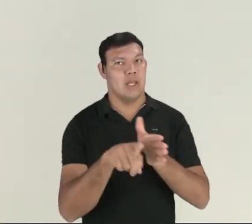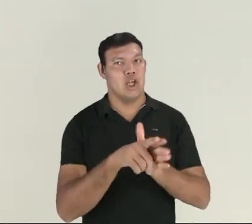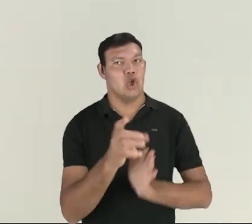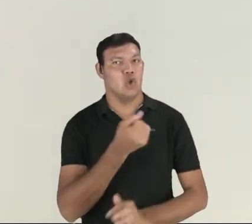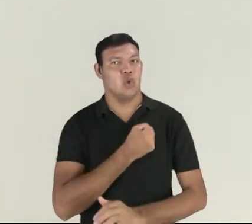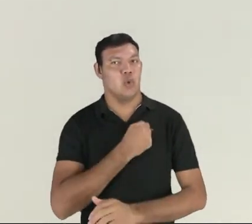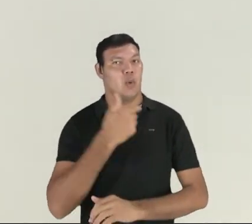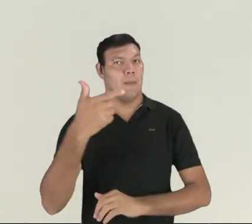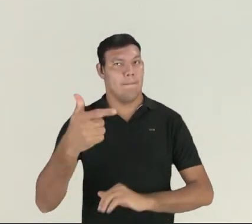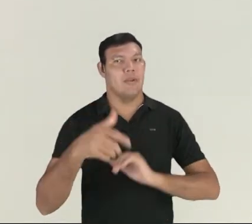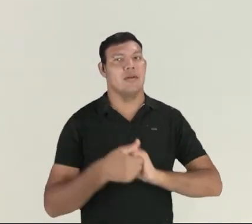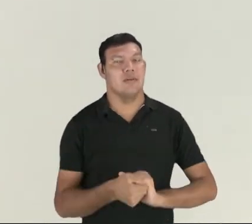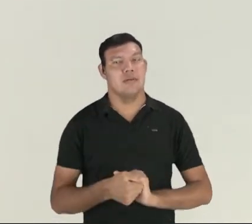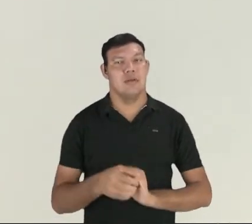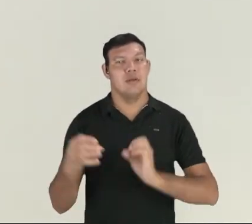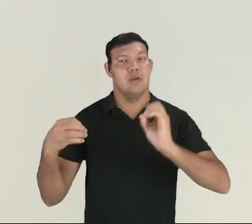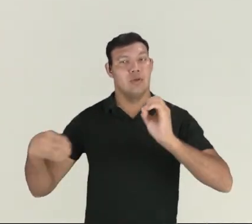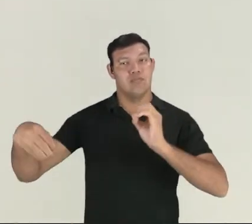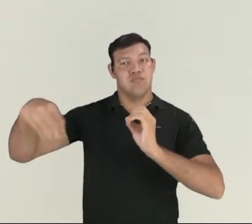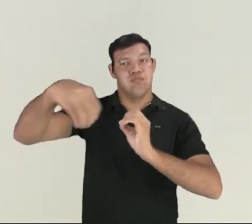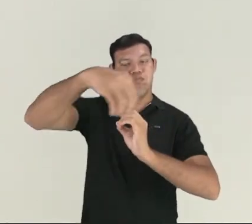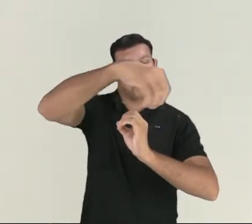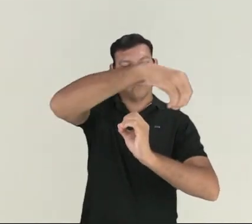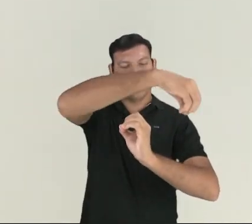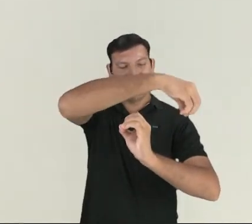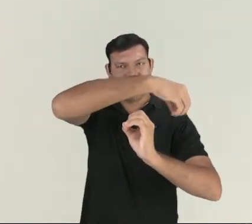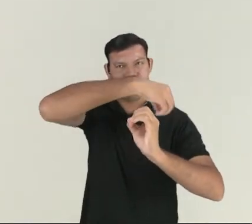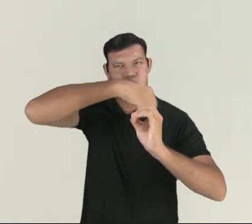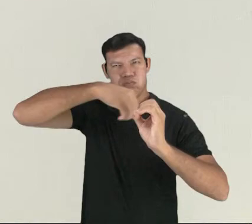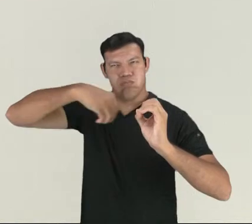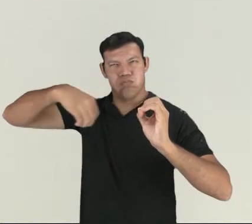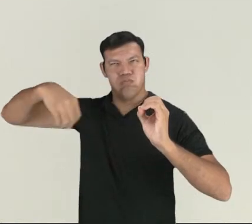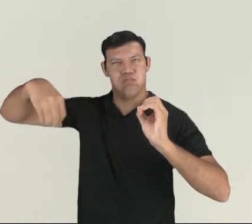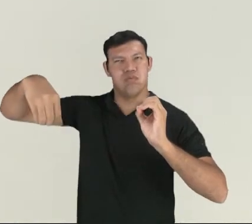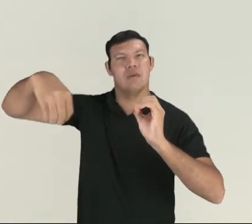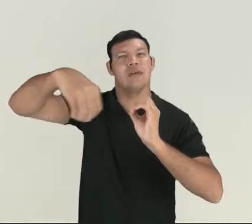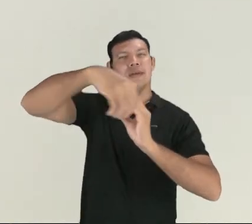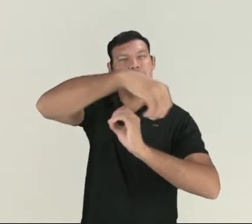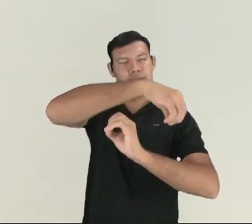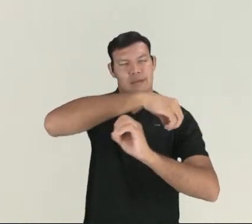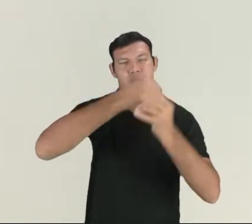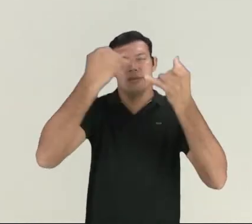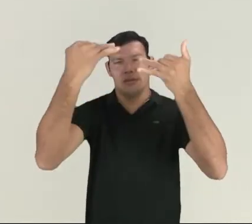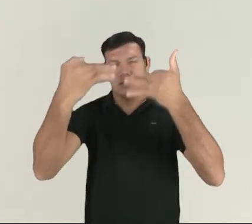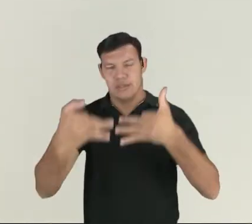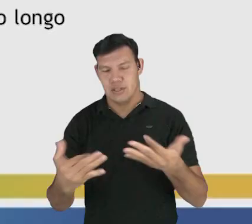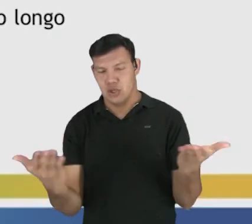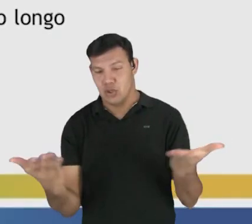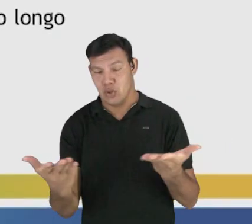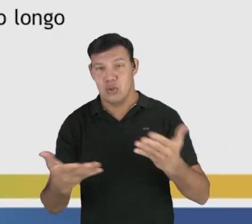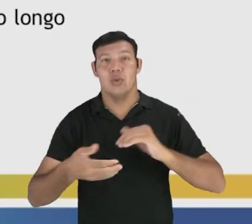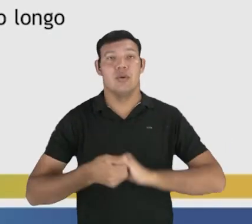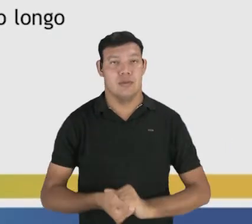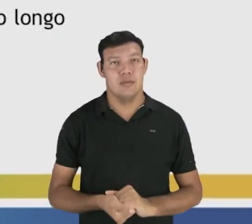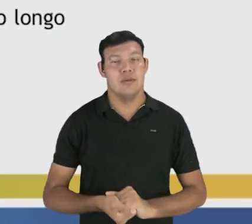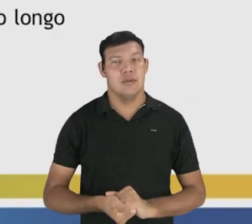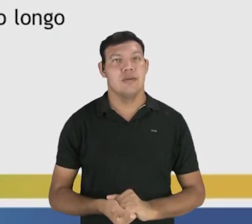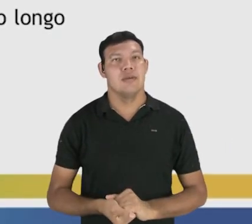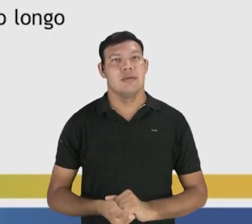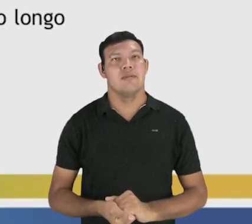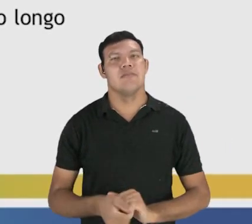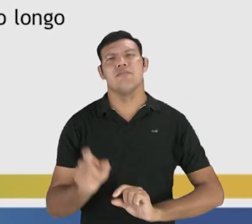seguinte: o movimento de translação. Lembra que foi um dos movimentos que a gente estudou hoje? Ele consiste